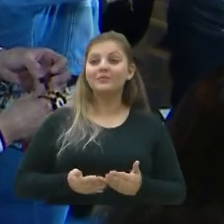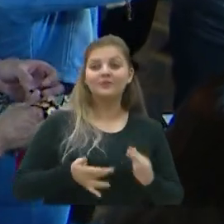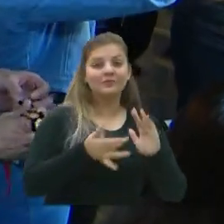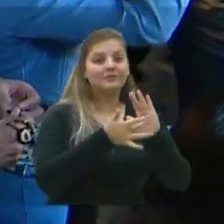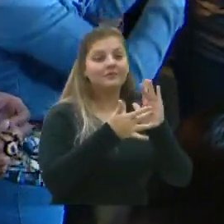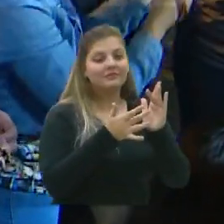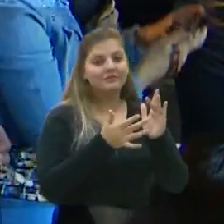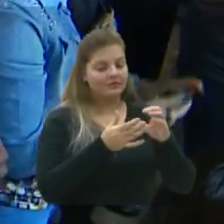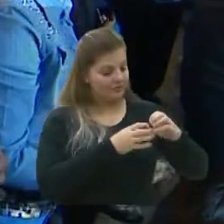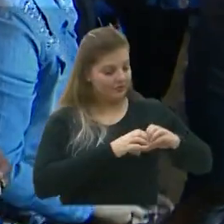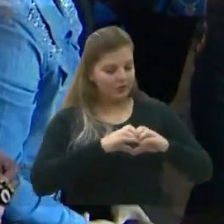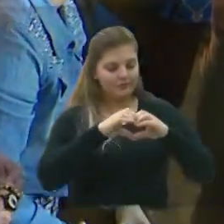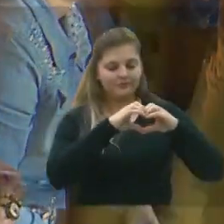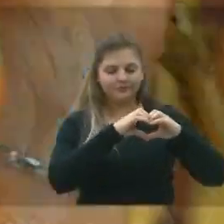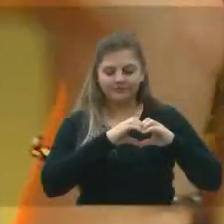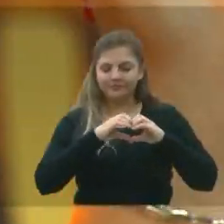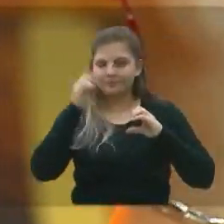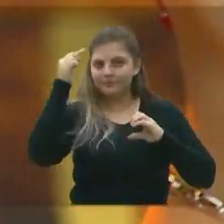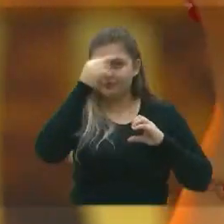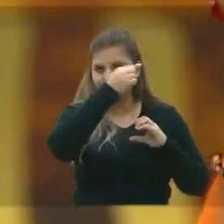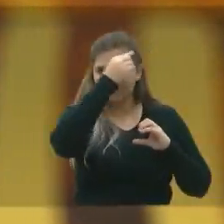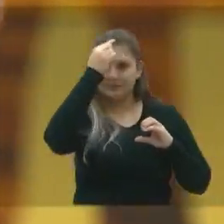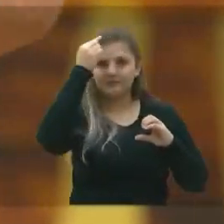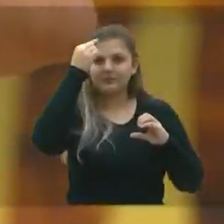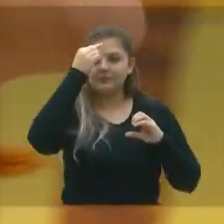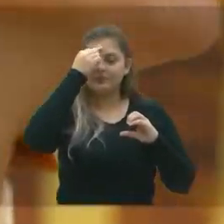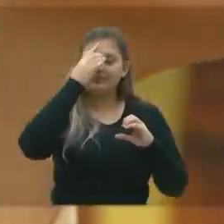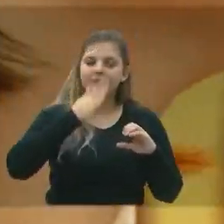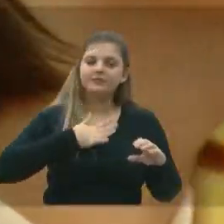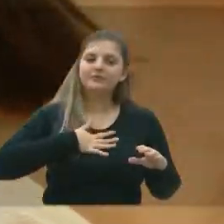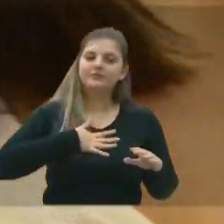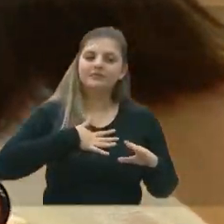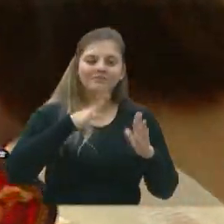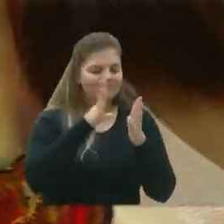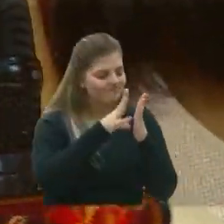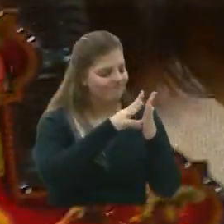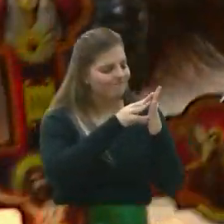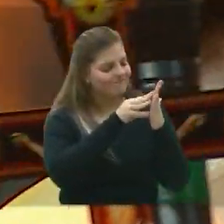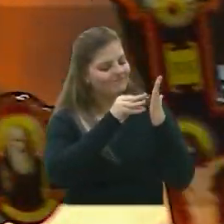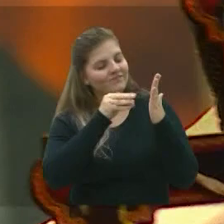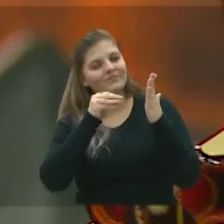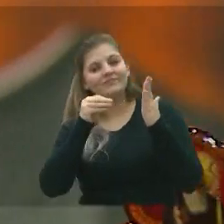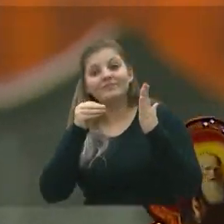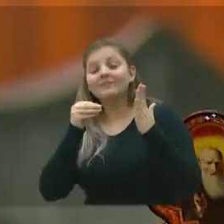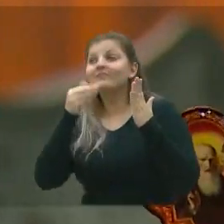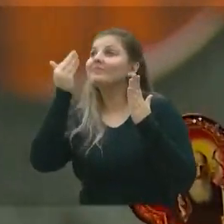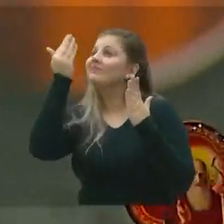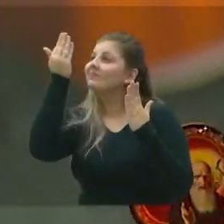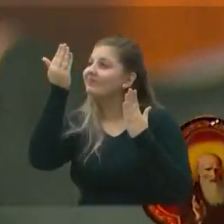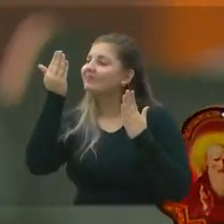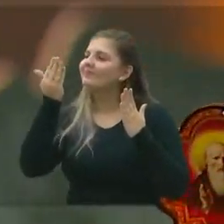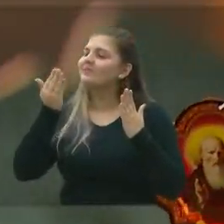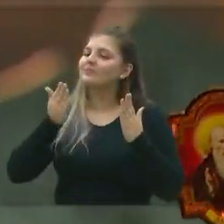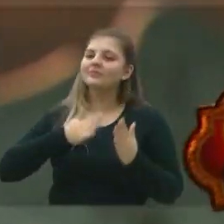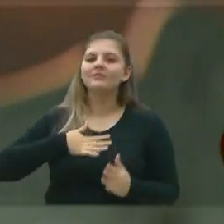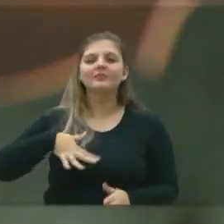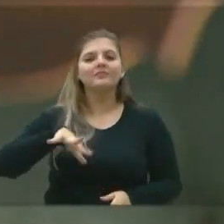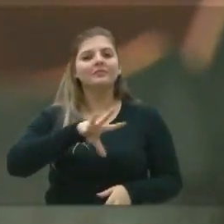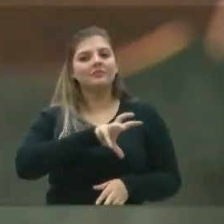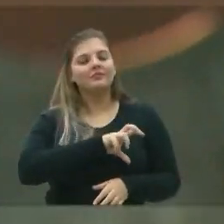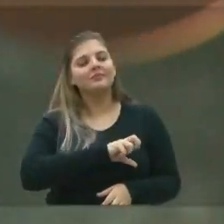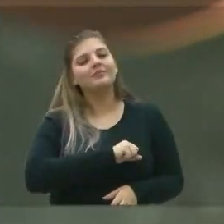Coração sagrado, minha inspiração, tu és o meu